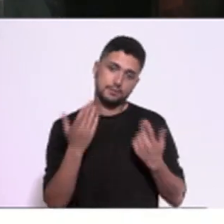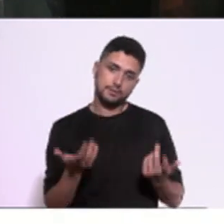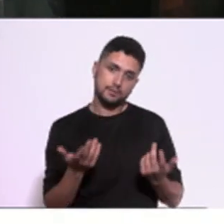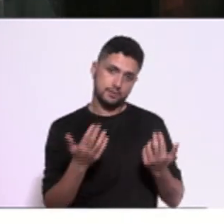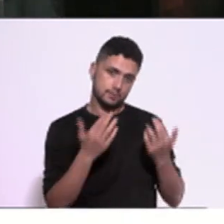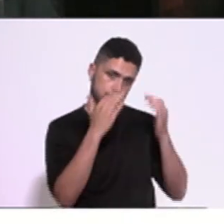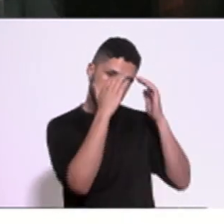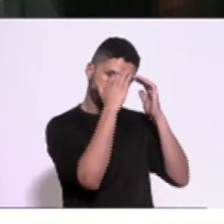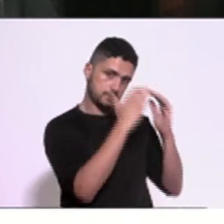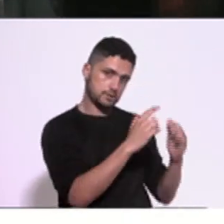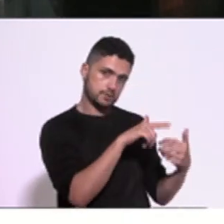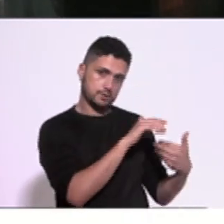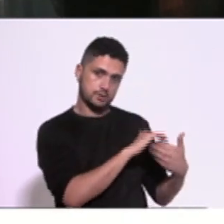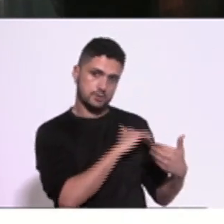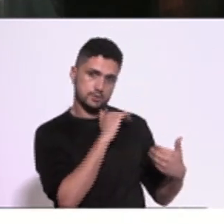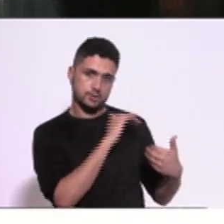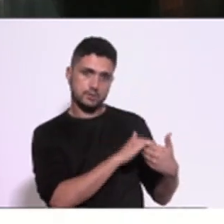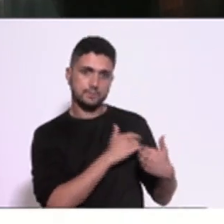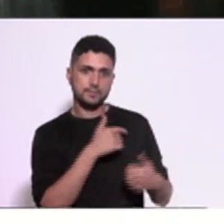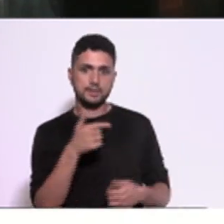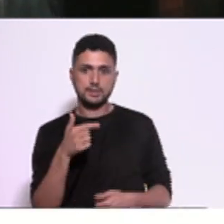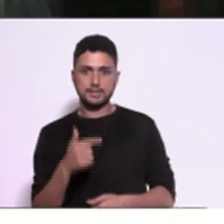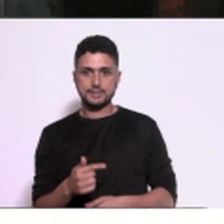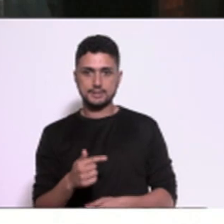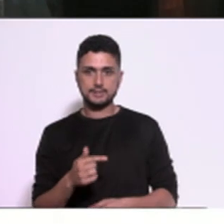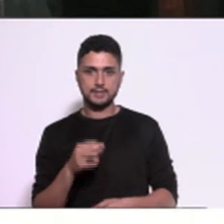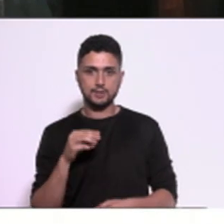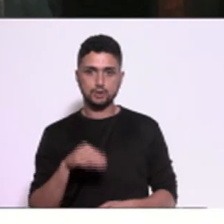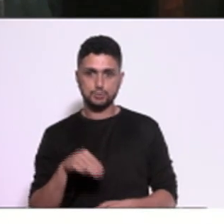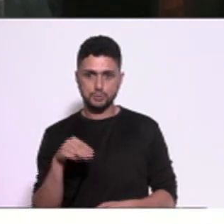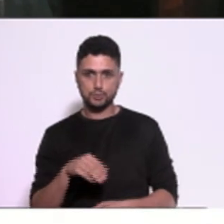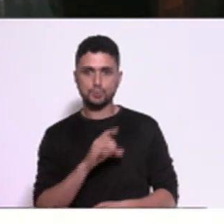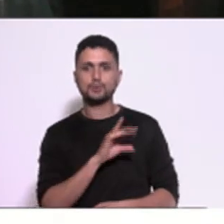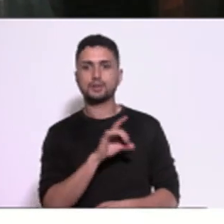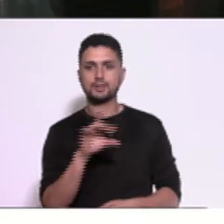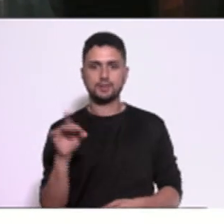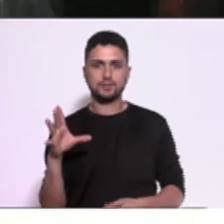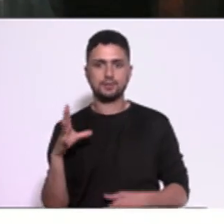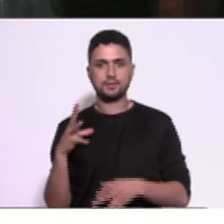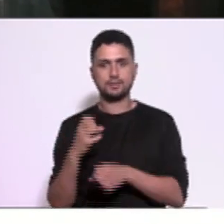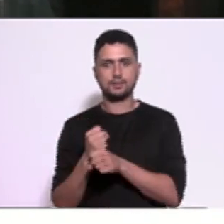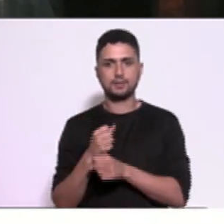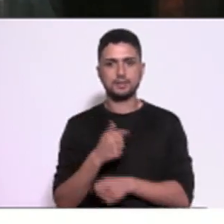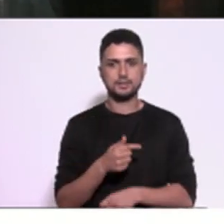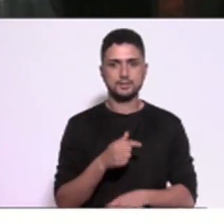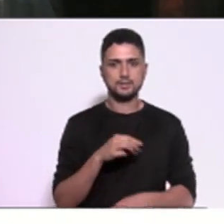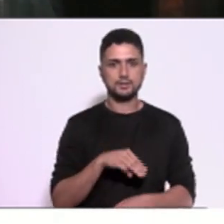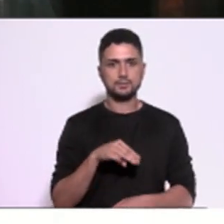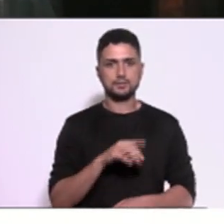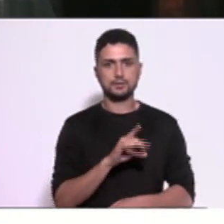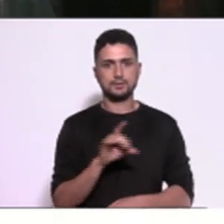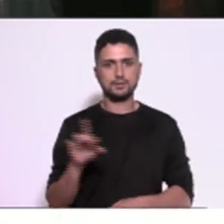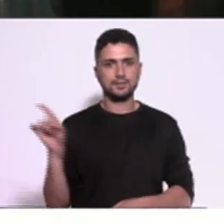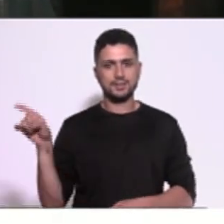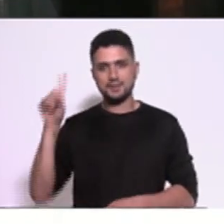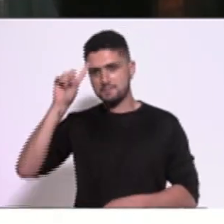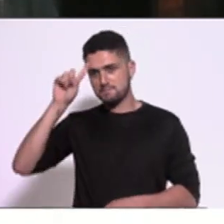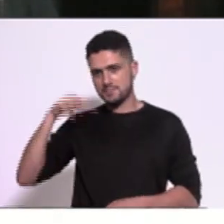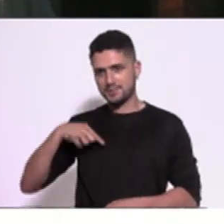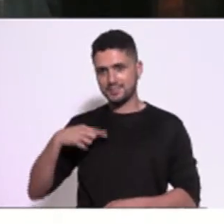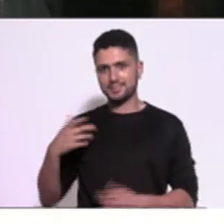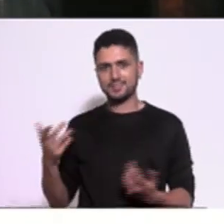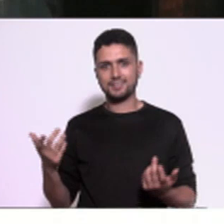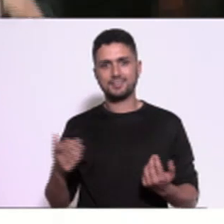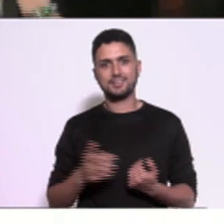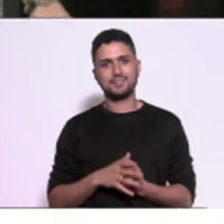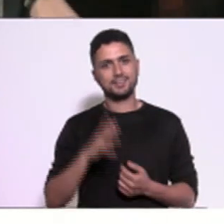seu conselho. 7. Então, serão 7 minutos. Ele que determina o tamanho da fala. 7 minutos.